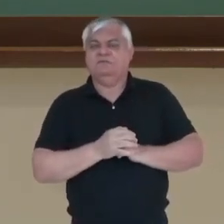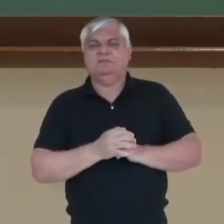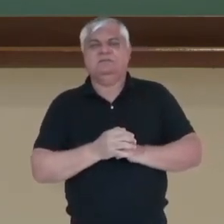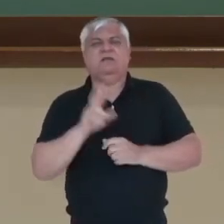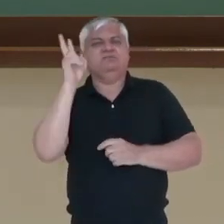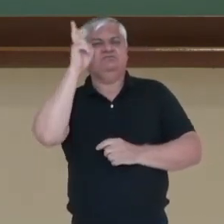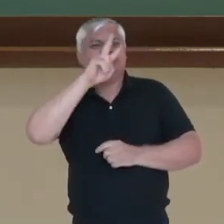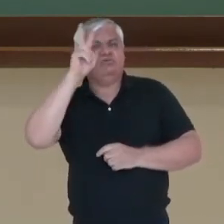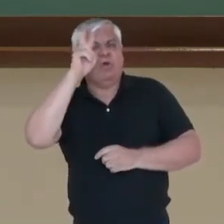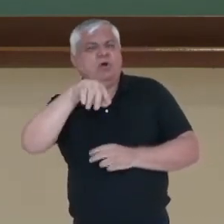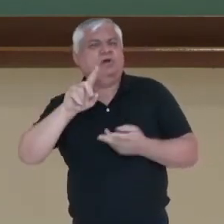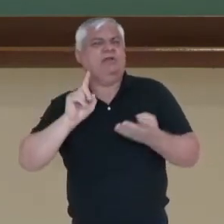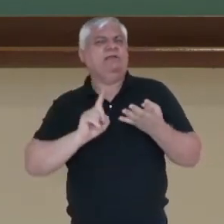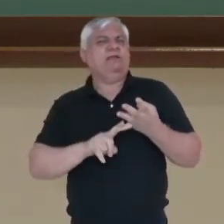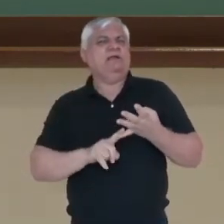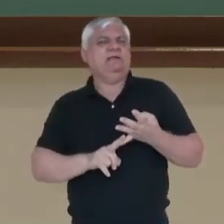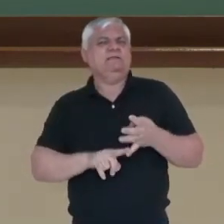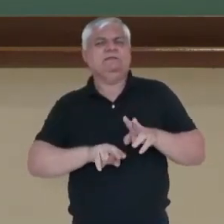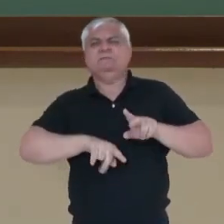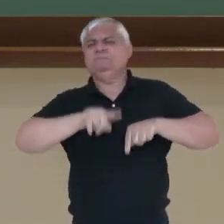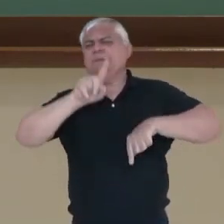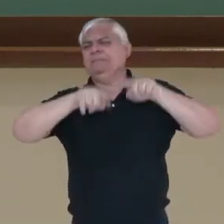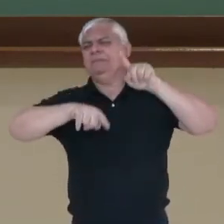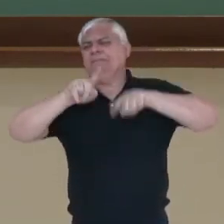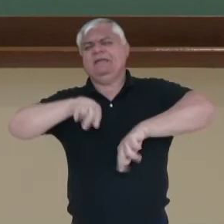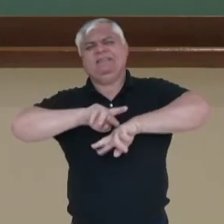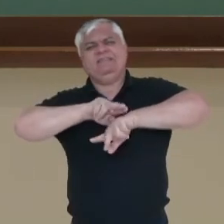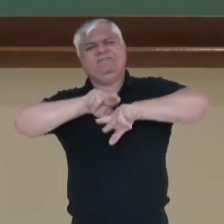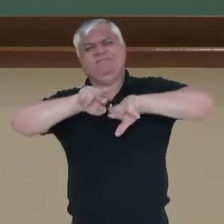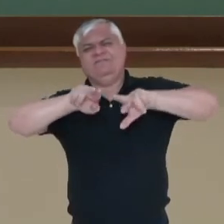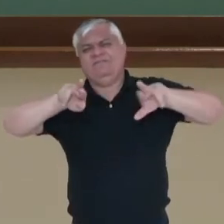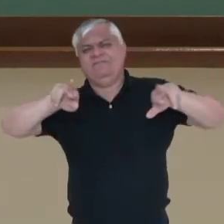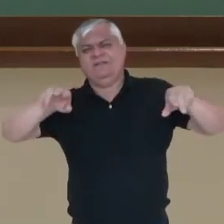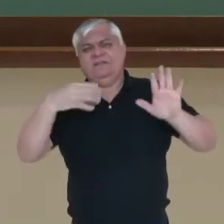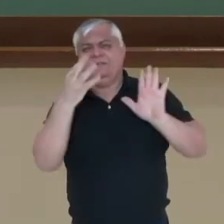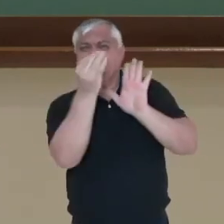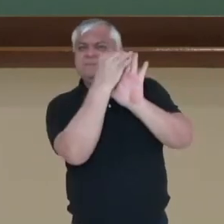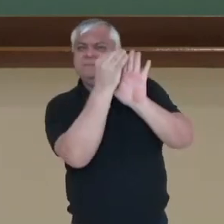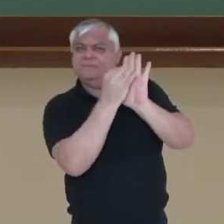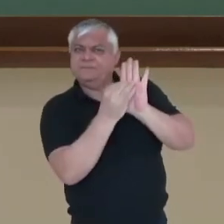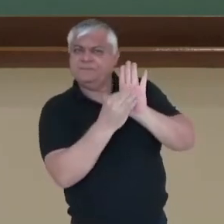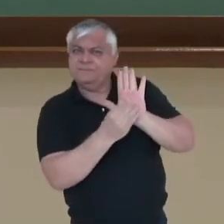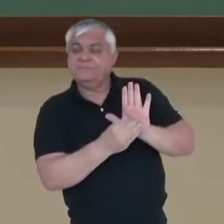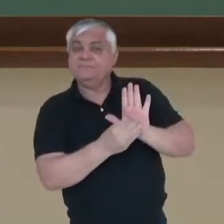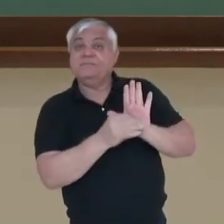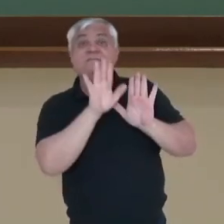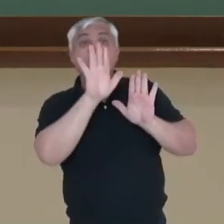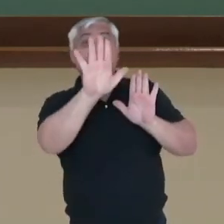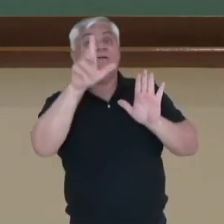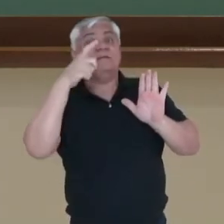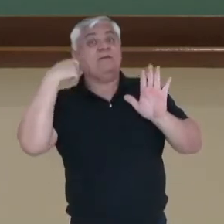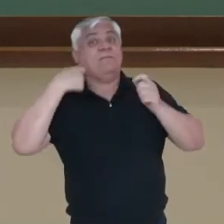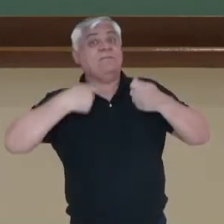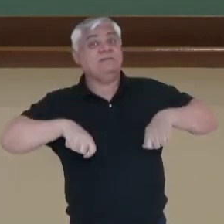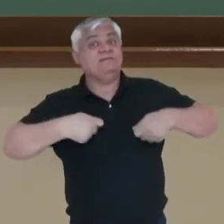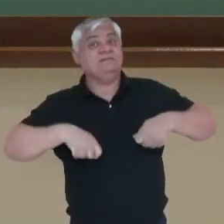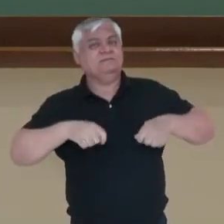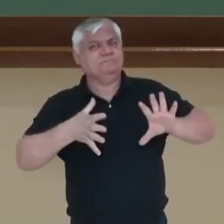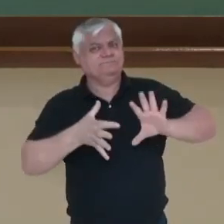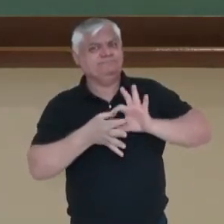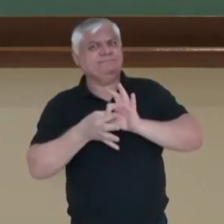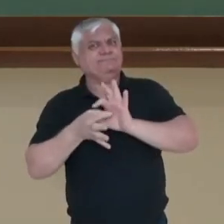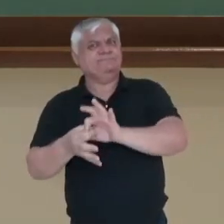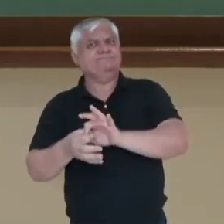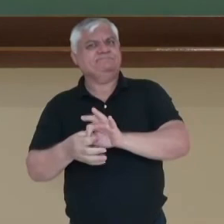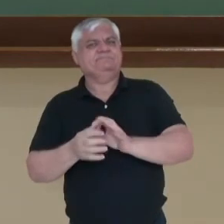histórica. Eu posso ter diferentes argumentos para colocar aqui, contanto que eu embase bem.